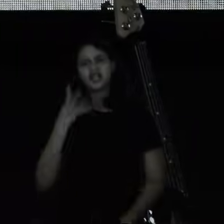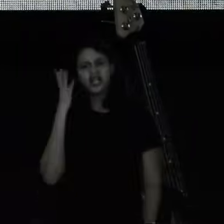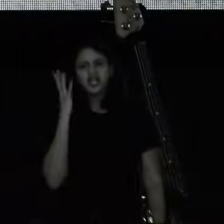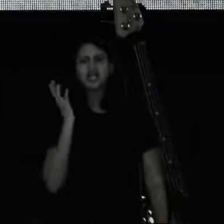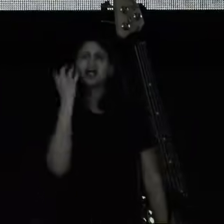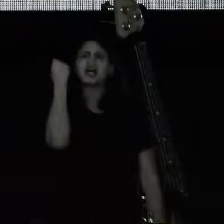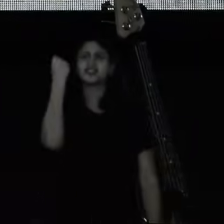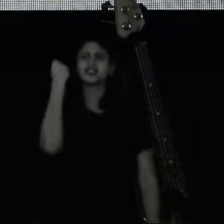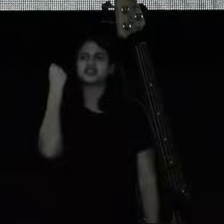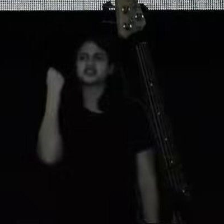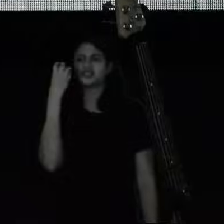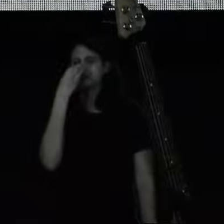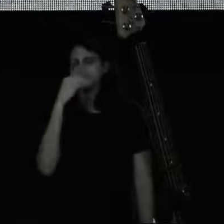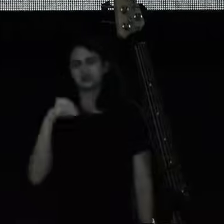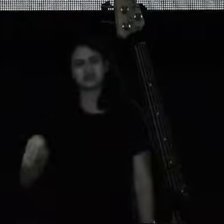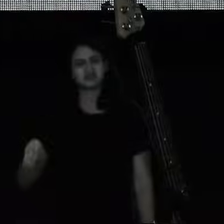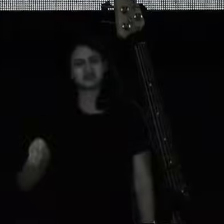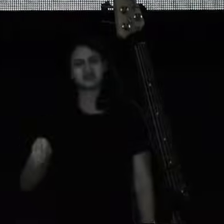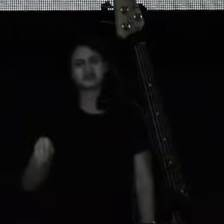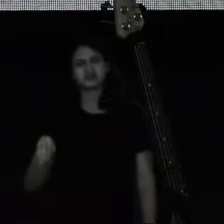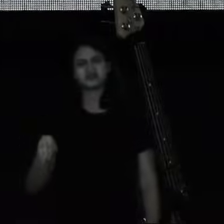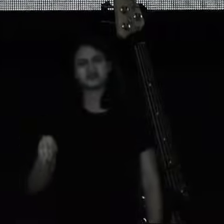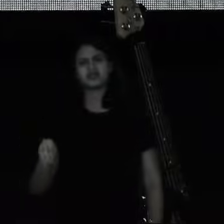infidelidade no casamento, divórcio,